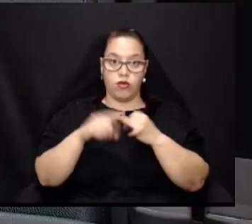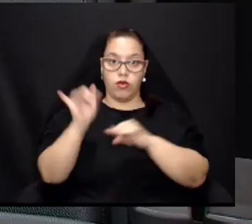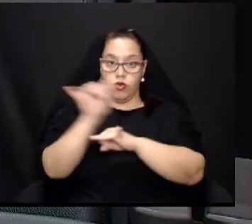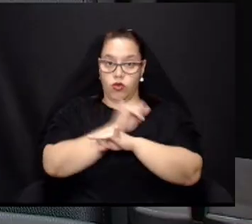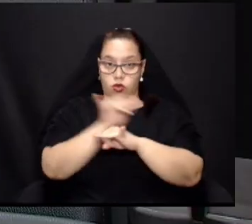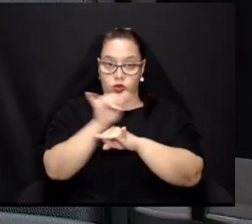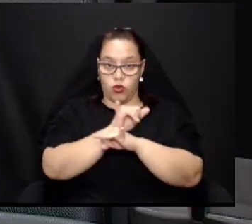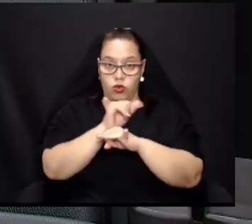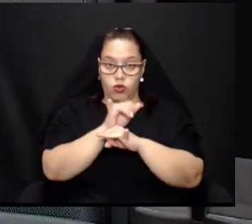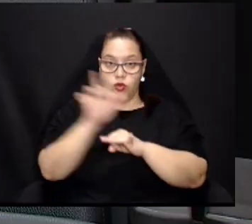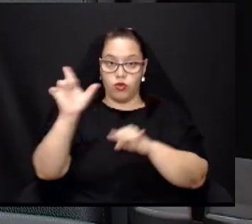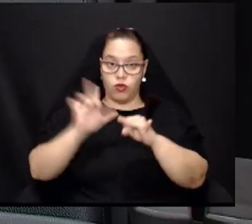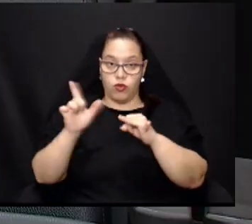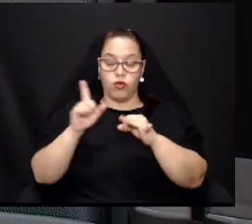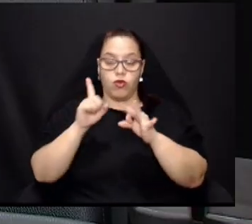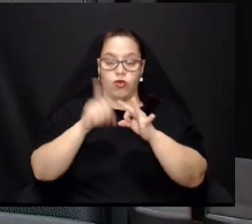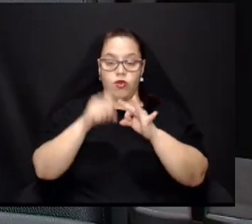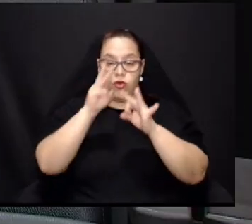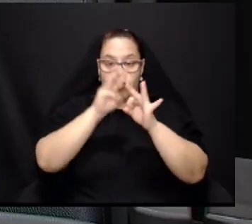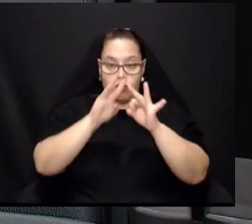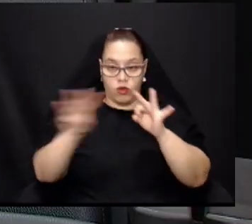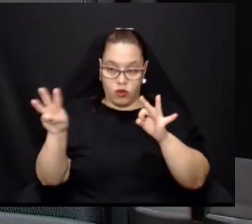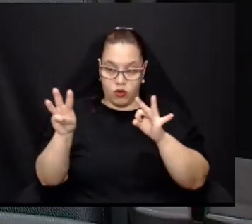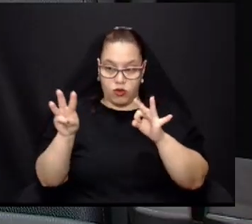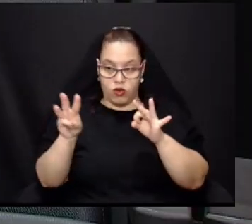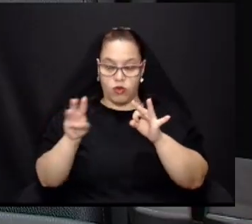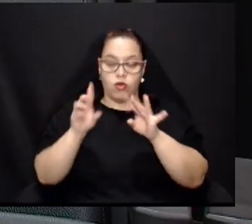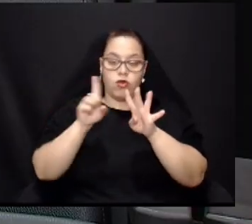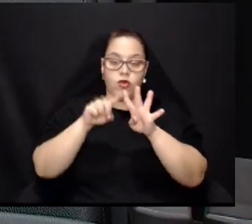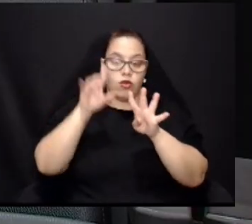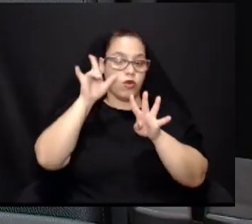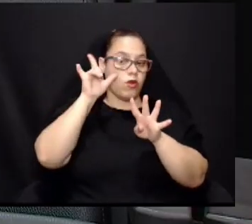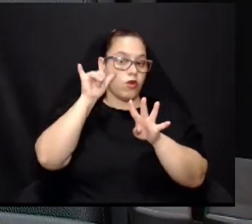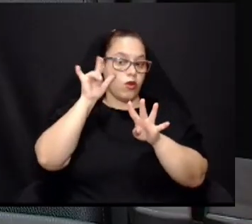nosso site, o Instagram, Facebook,